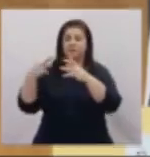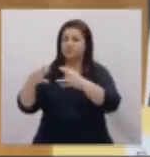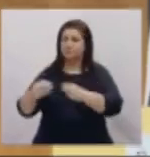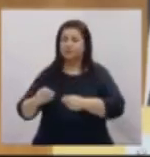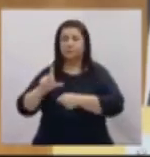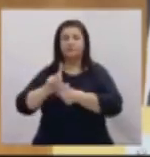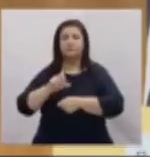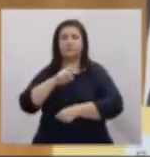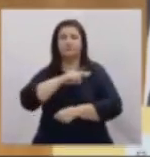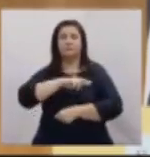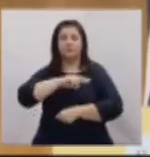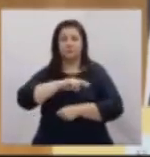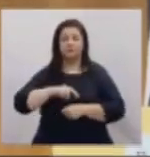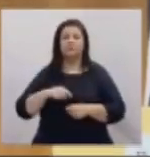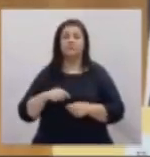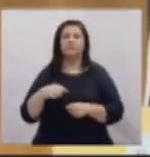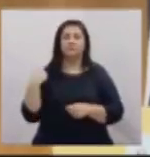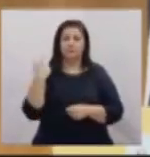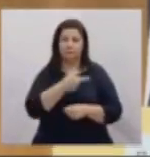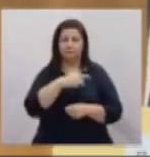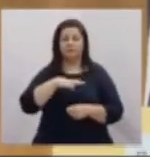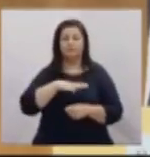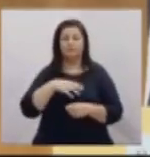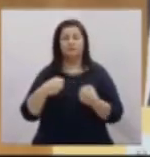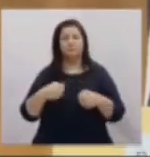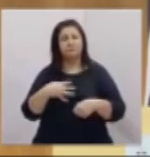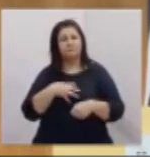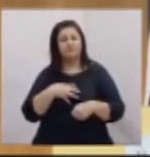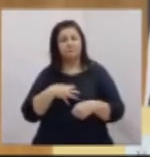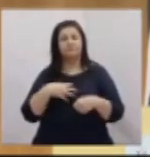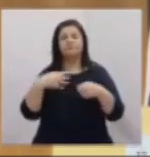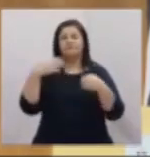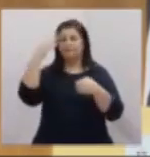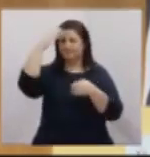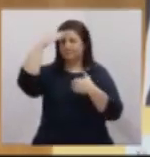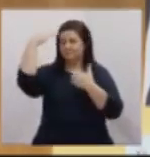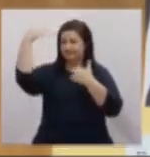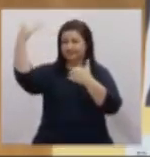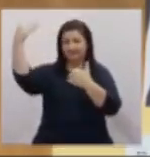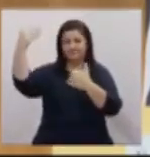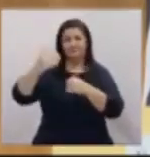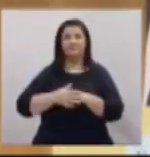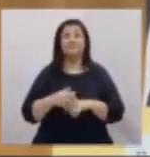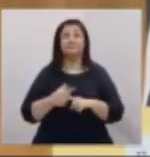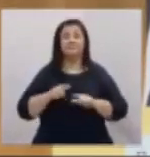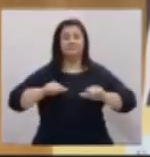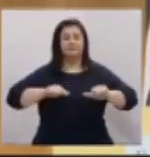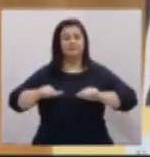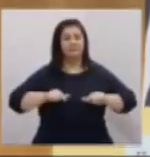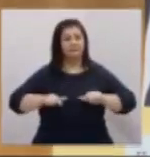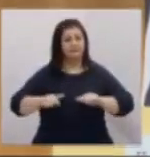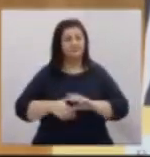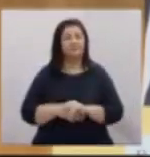religiosos dessa cidade também, que tem que se sentir homenageado pelo trabalho que se faz aqui na nossa cidade,